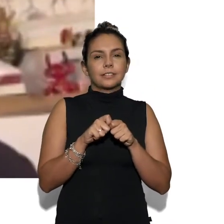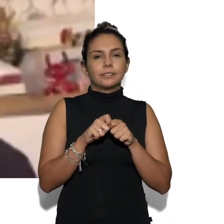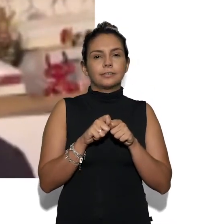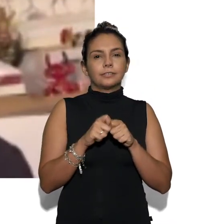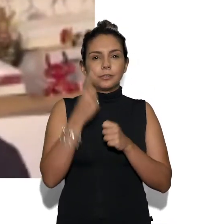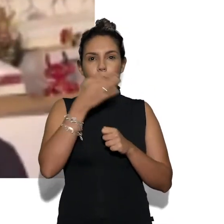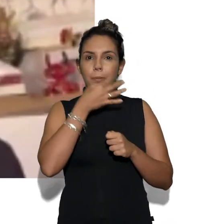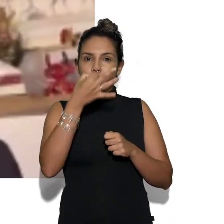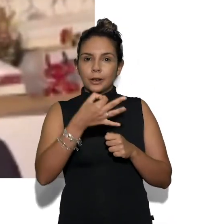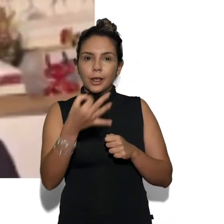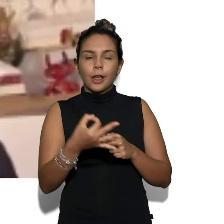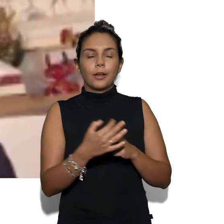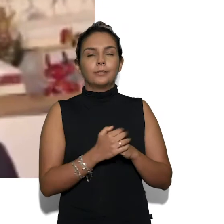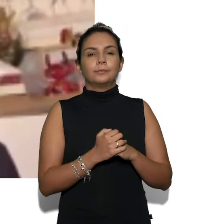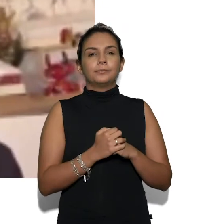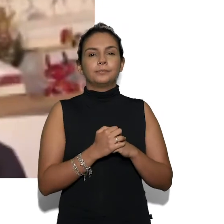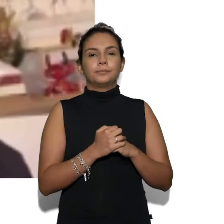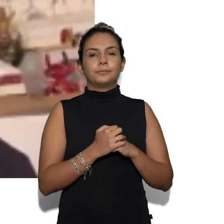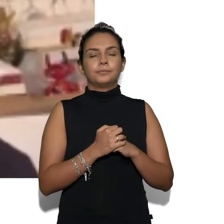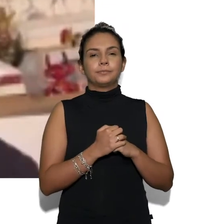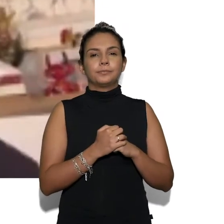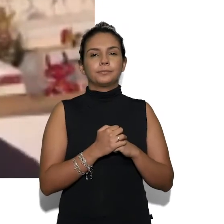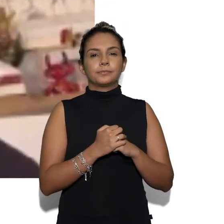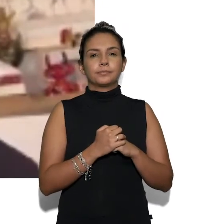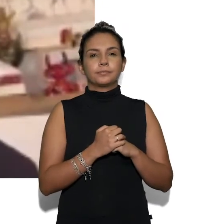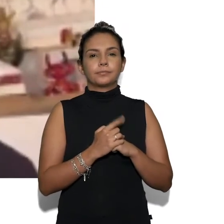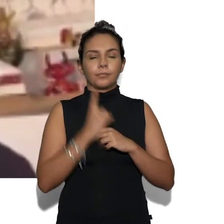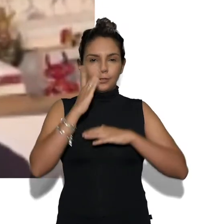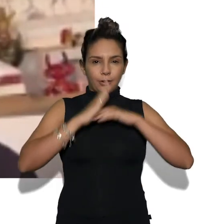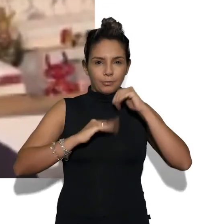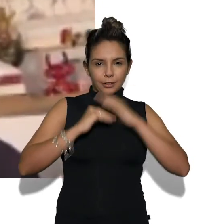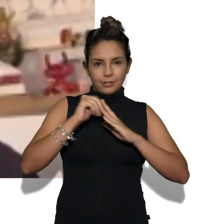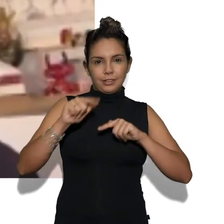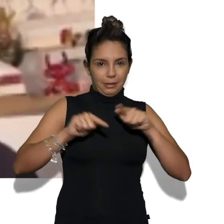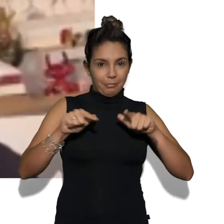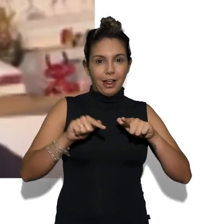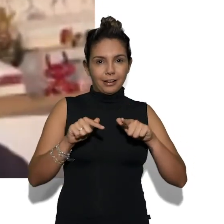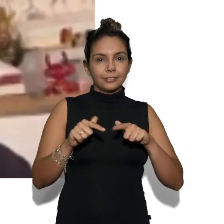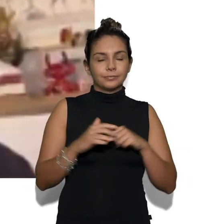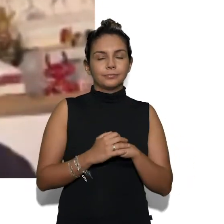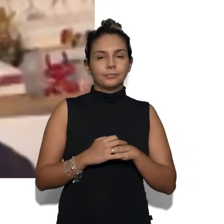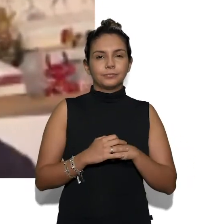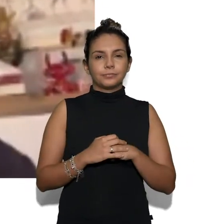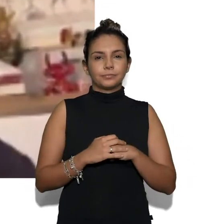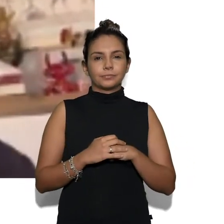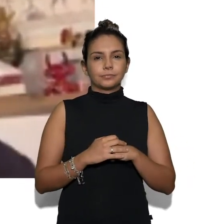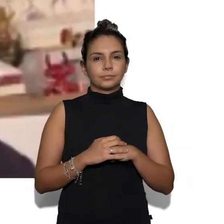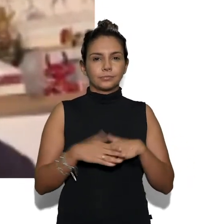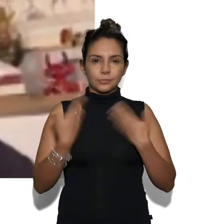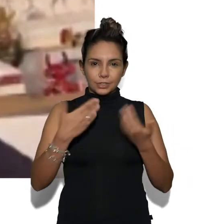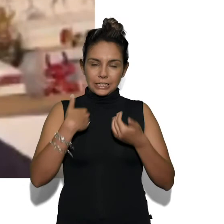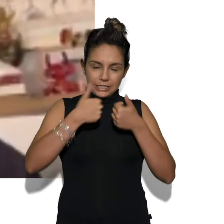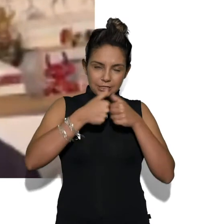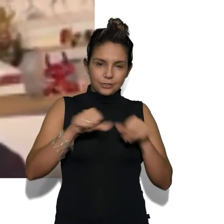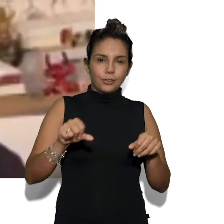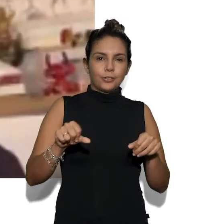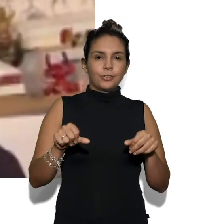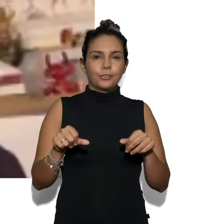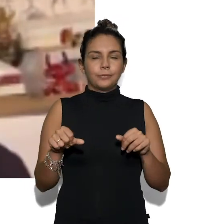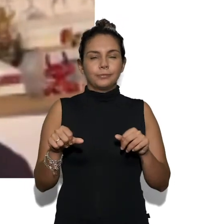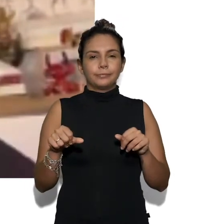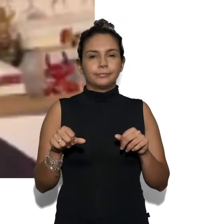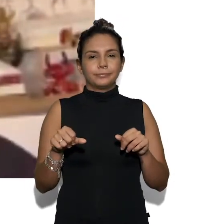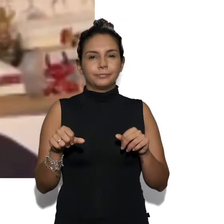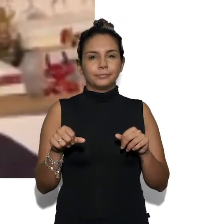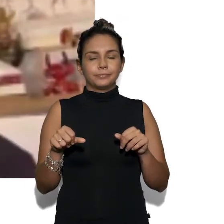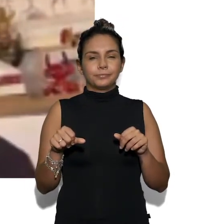produzia uma opinião sobre uma obra de arte qualquer. Então eu ainda